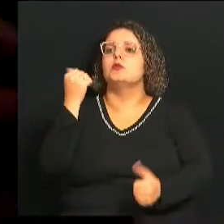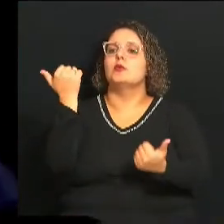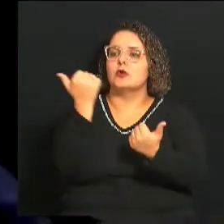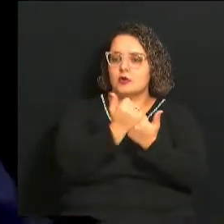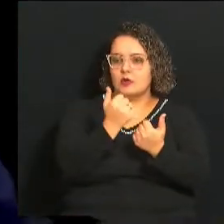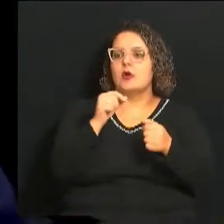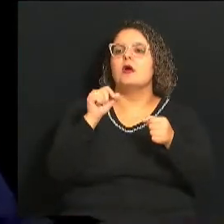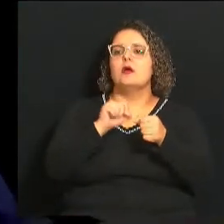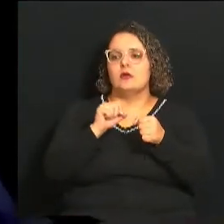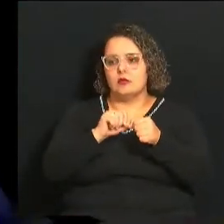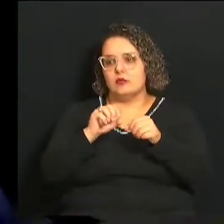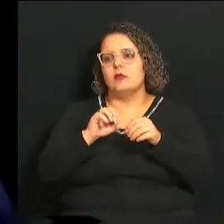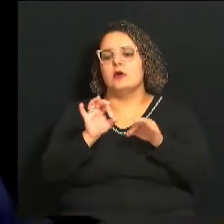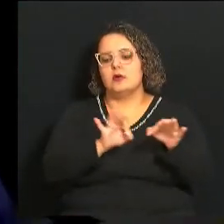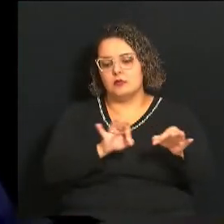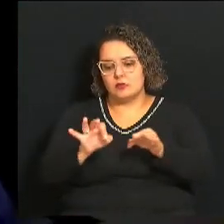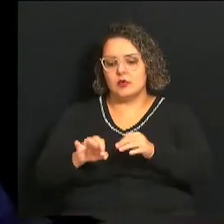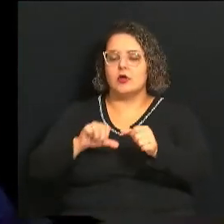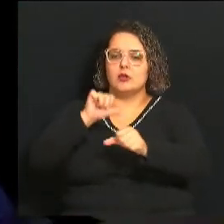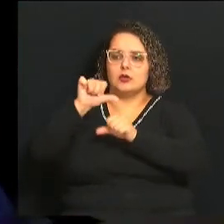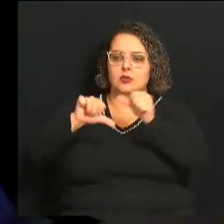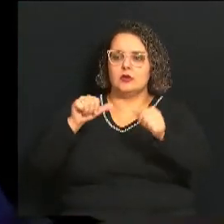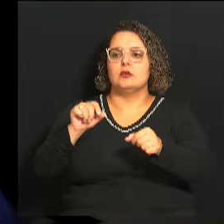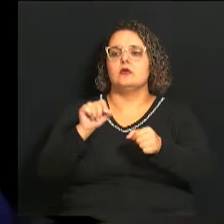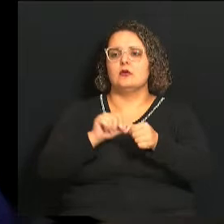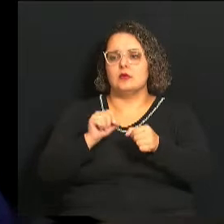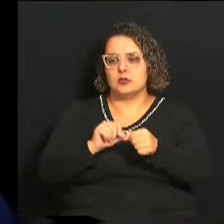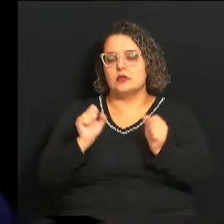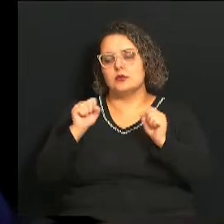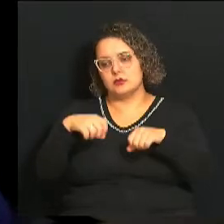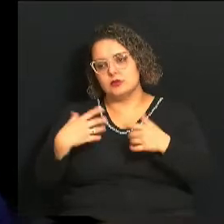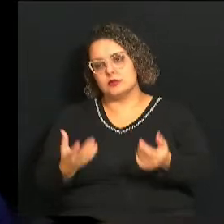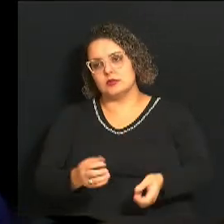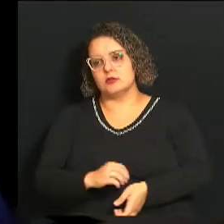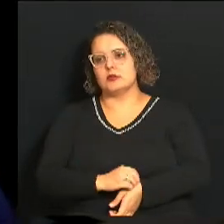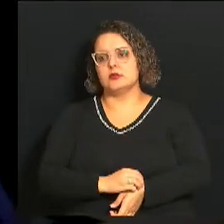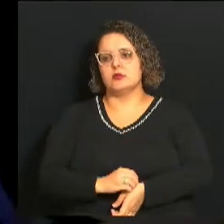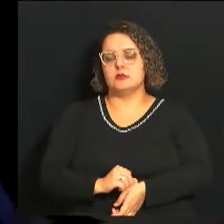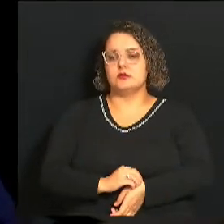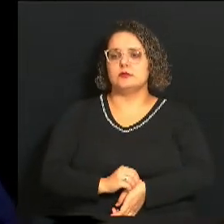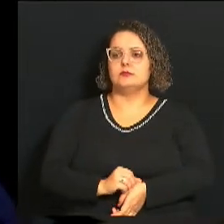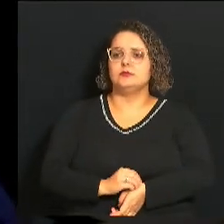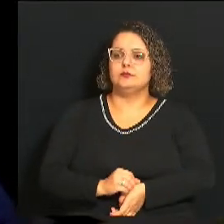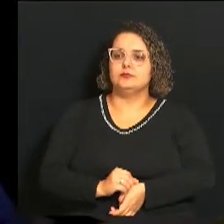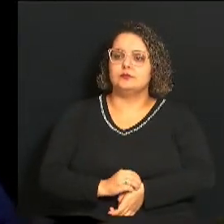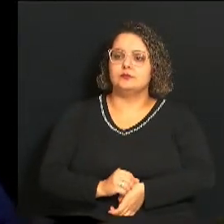faz planejamento e troca. Então, a gente tem feito, tá? Tem feito, sim, a substituição